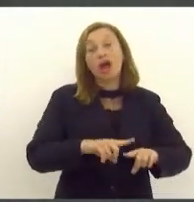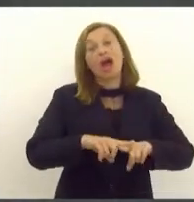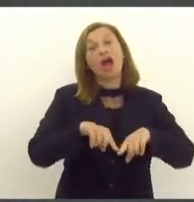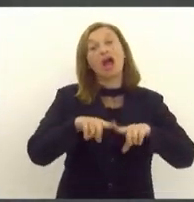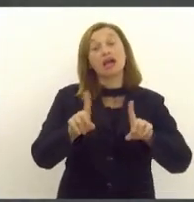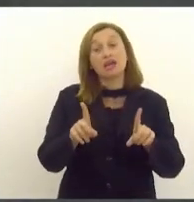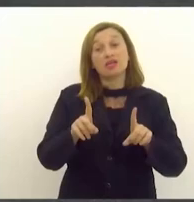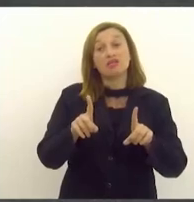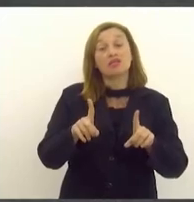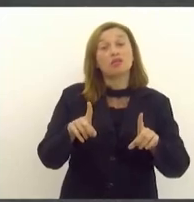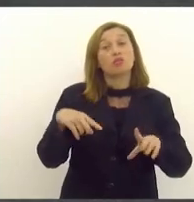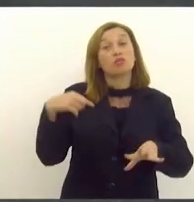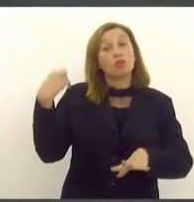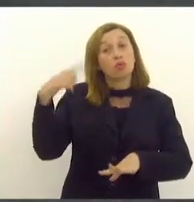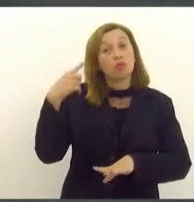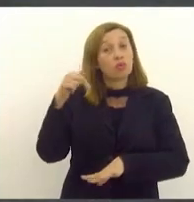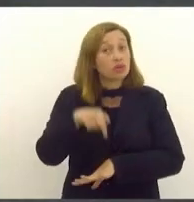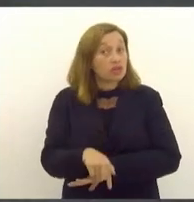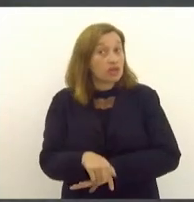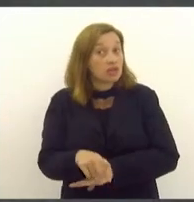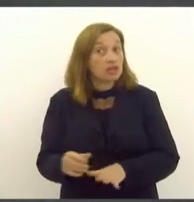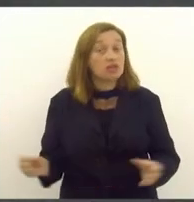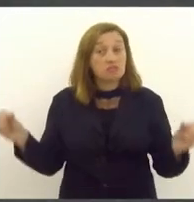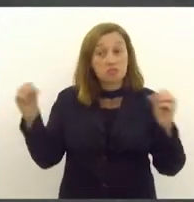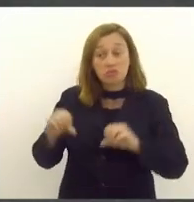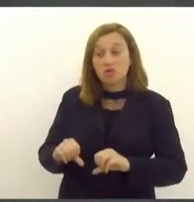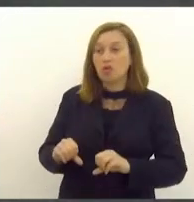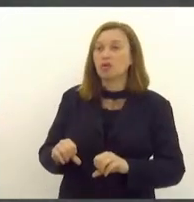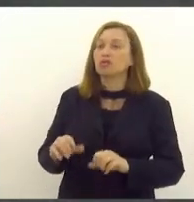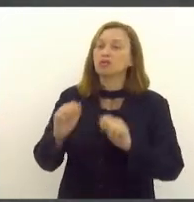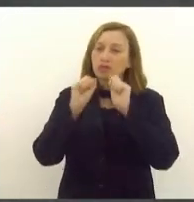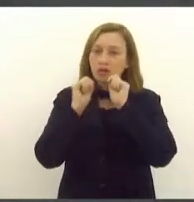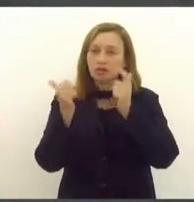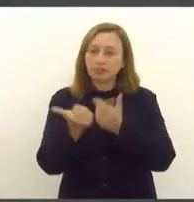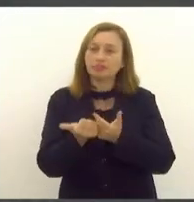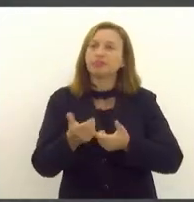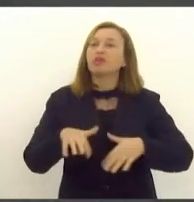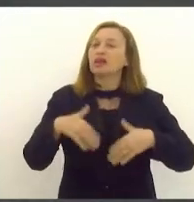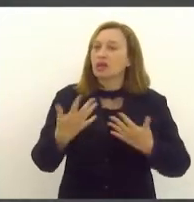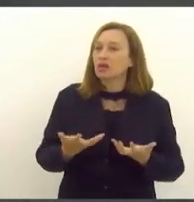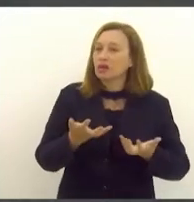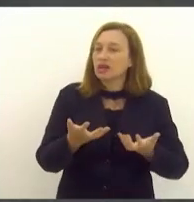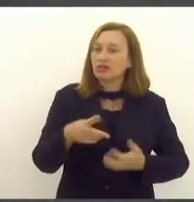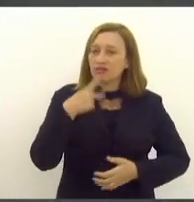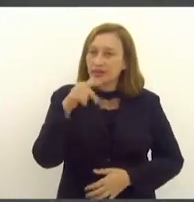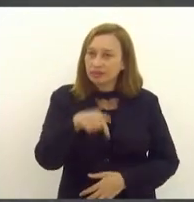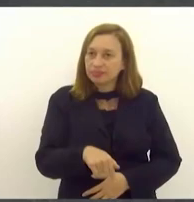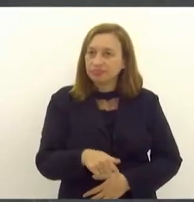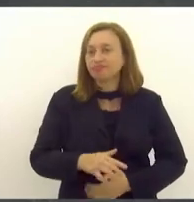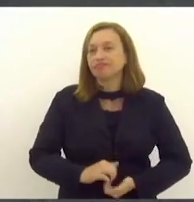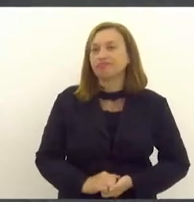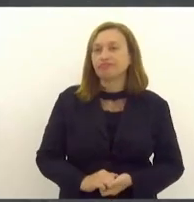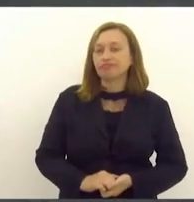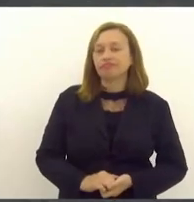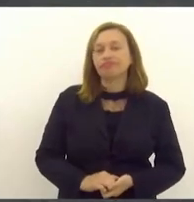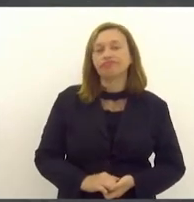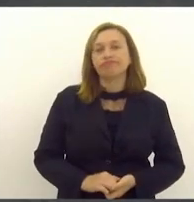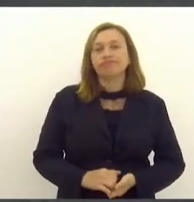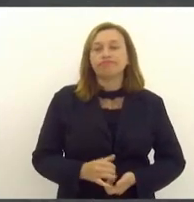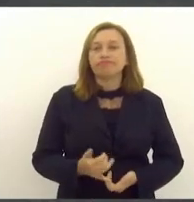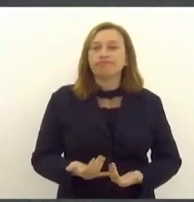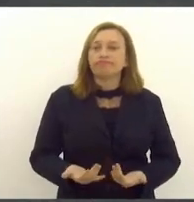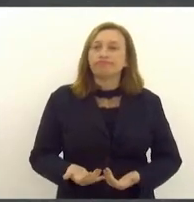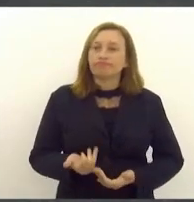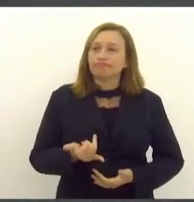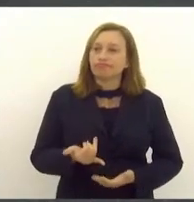aí vira uma loucura aqui dentro e baixa todo o nível da Assembleia Legislativa que era o reiterar aqui o meu mais sincero